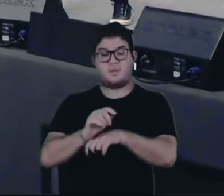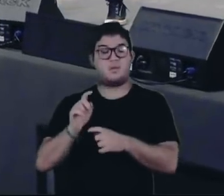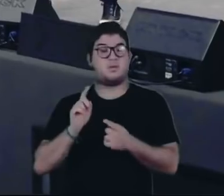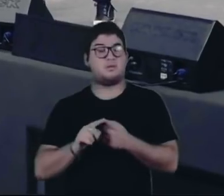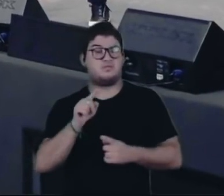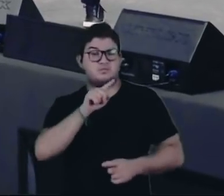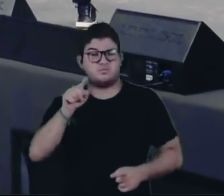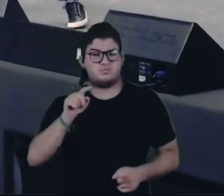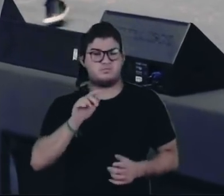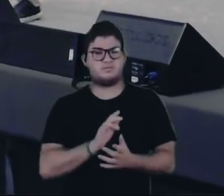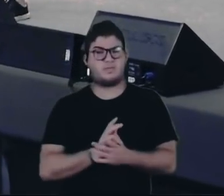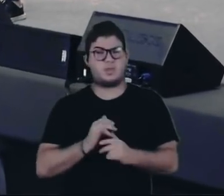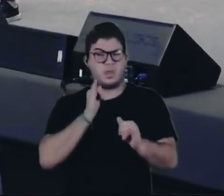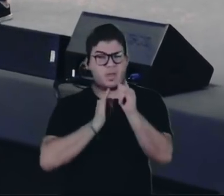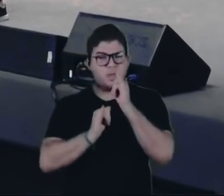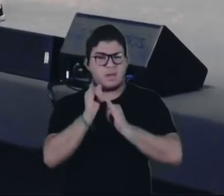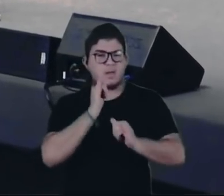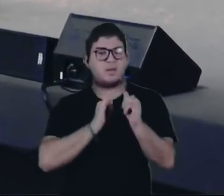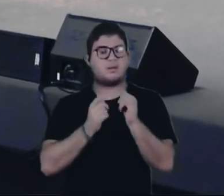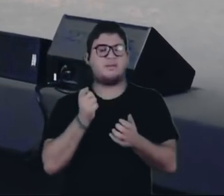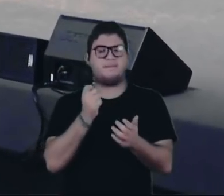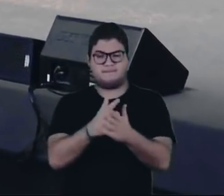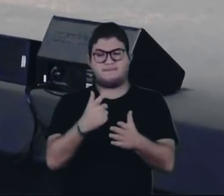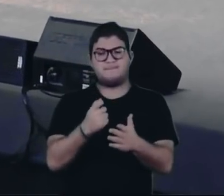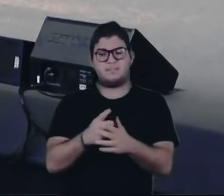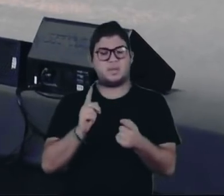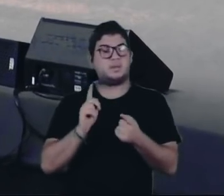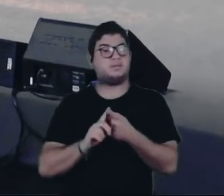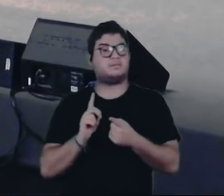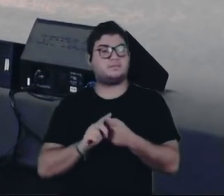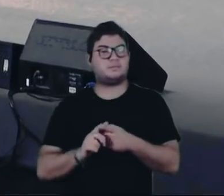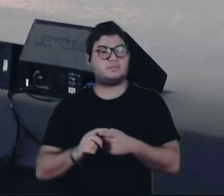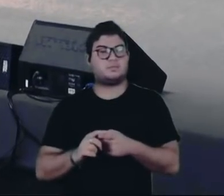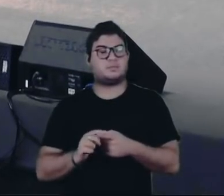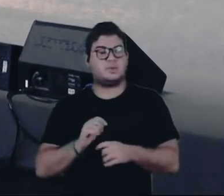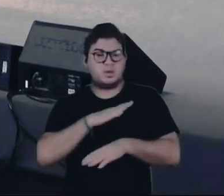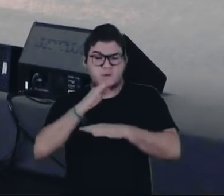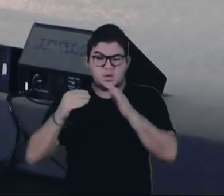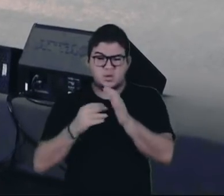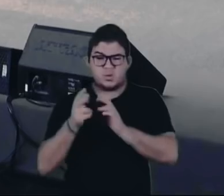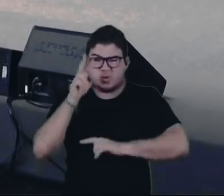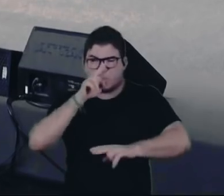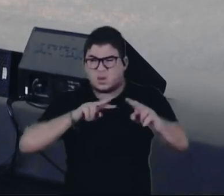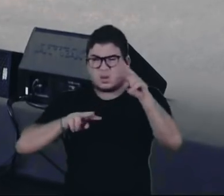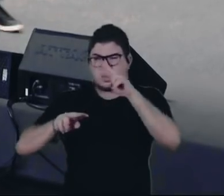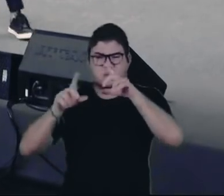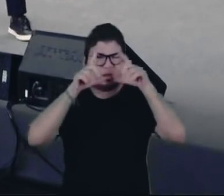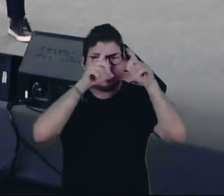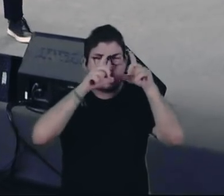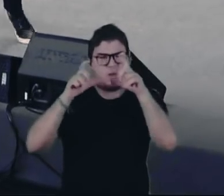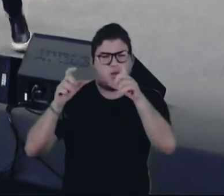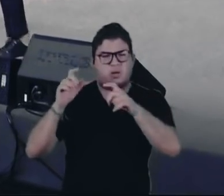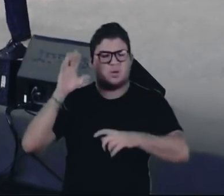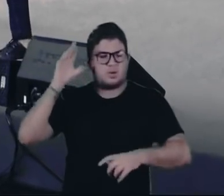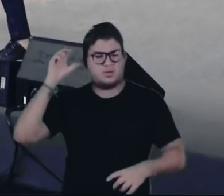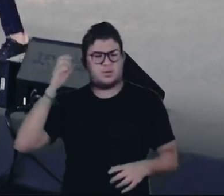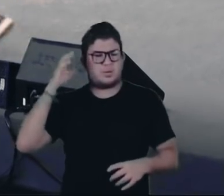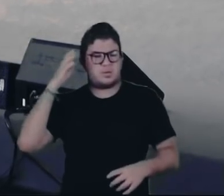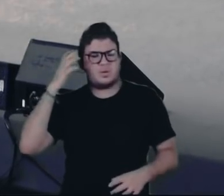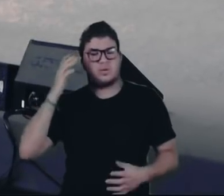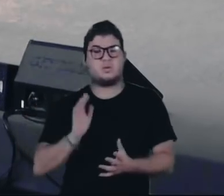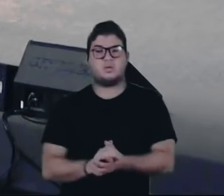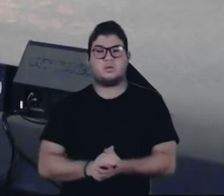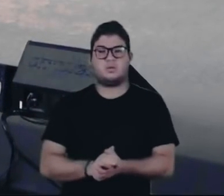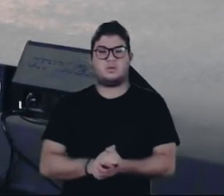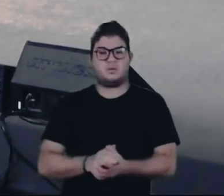que internet custa também? Sabe tudo que você está vendo? Essas câmeras, esse som, tudo. Ei!